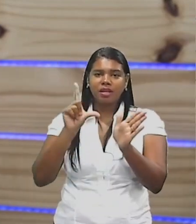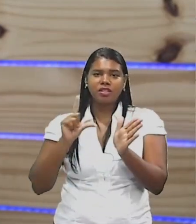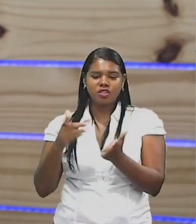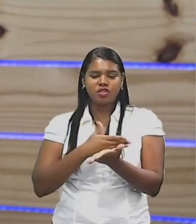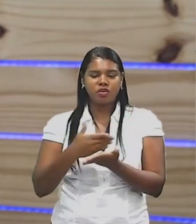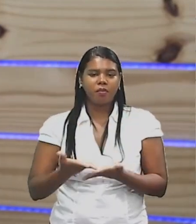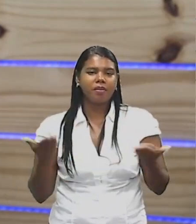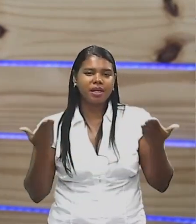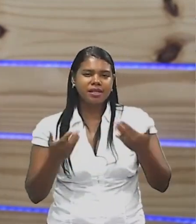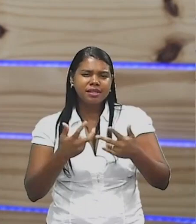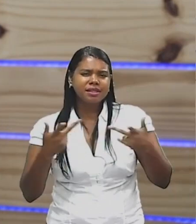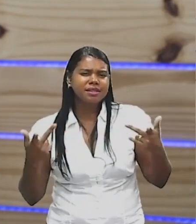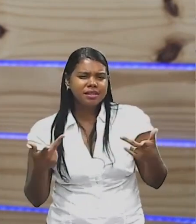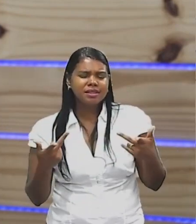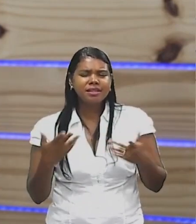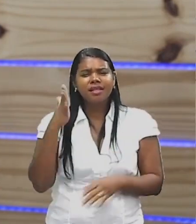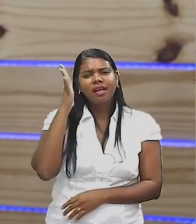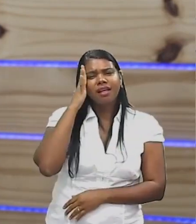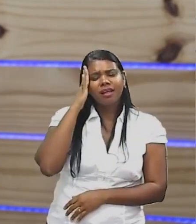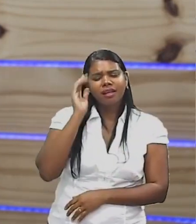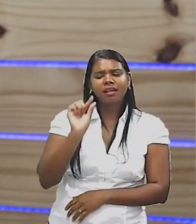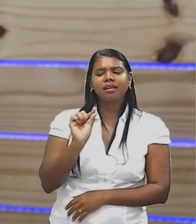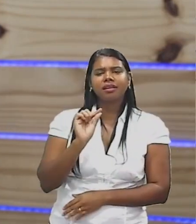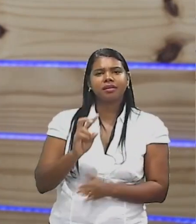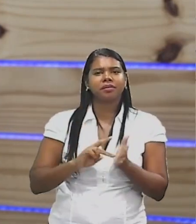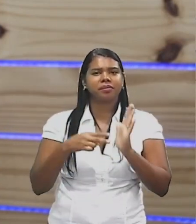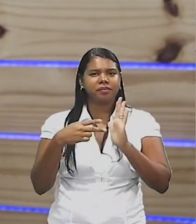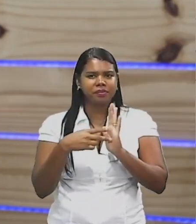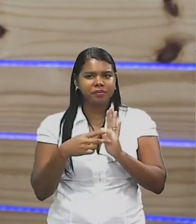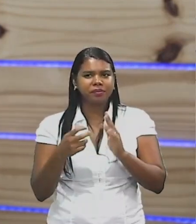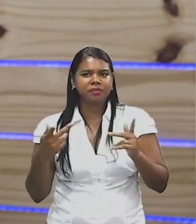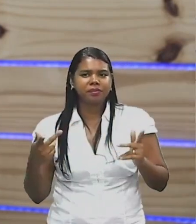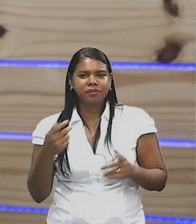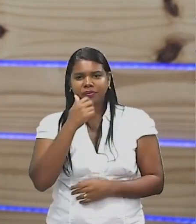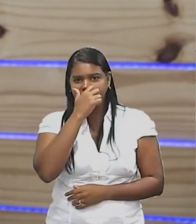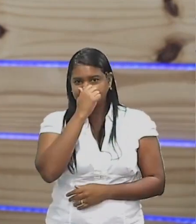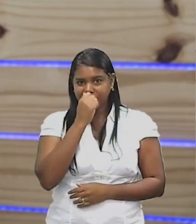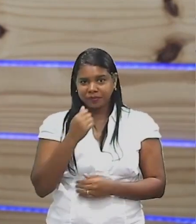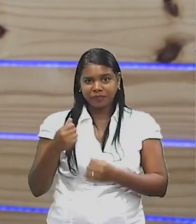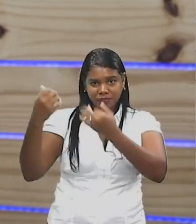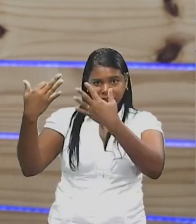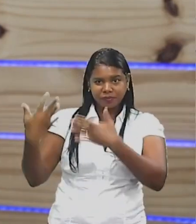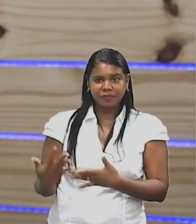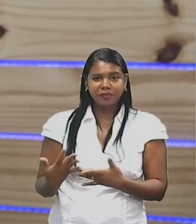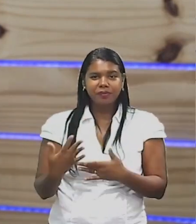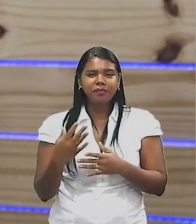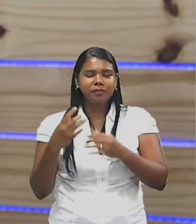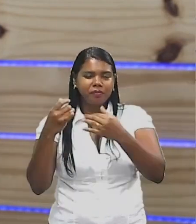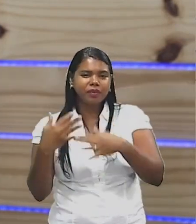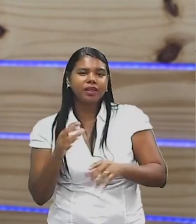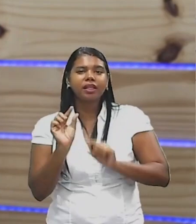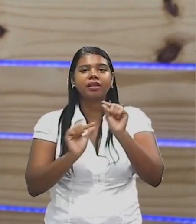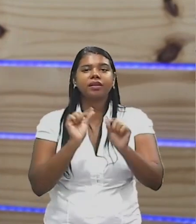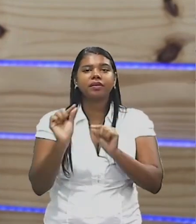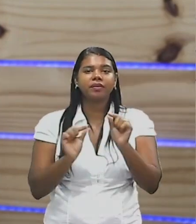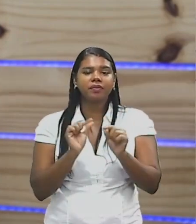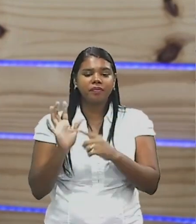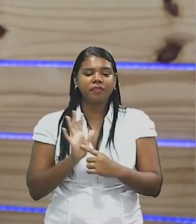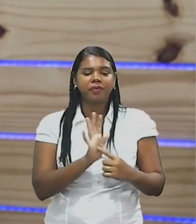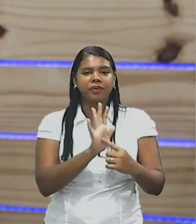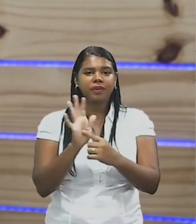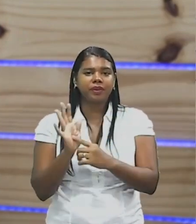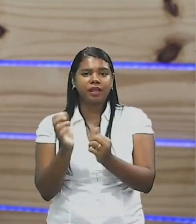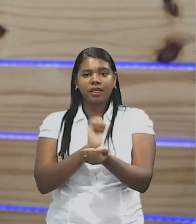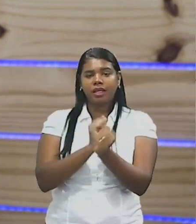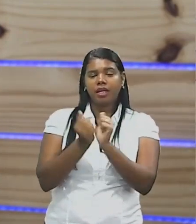abordar qualquer coisa, a gente entender o que é qualidade, né? Então, existe uma definição muito curtinha, que é qualidade é